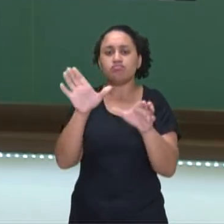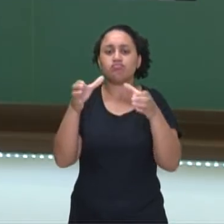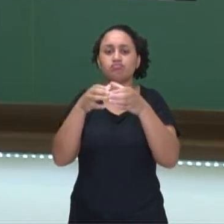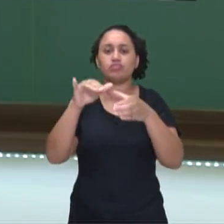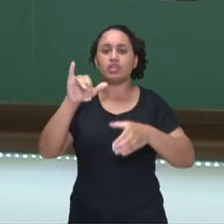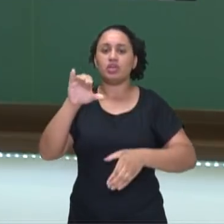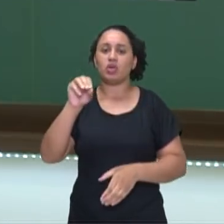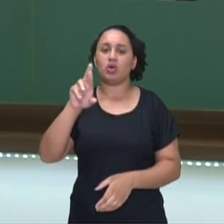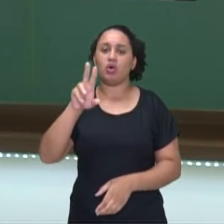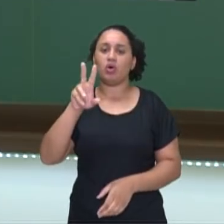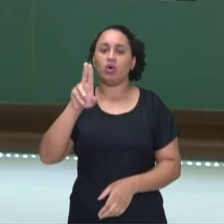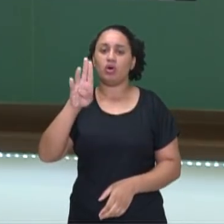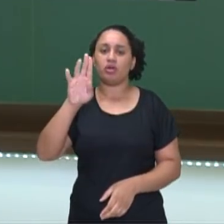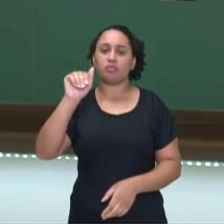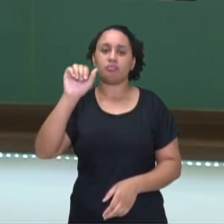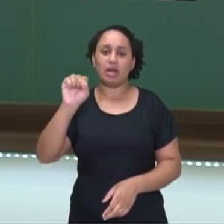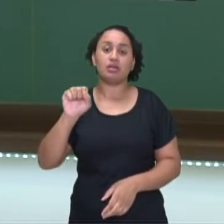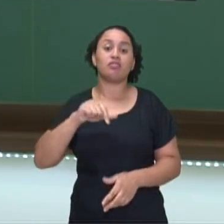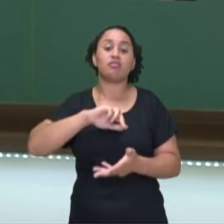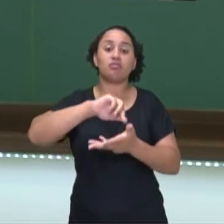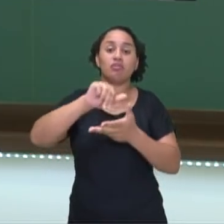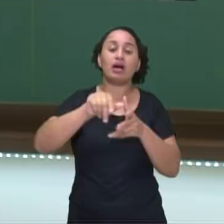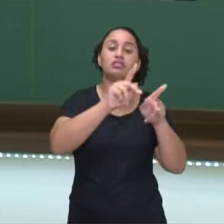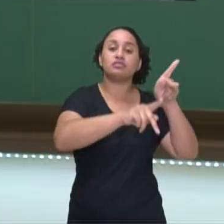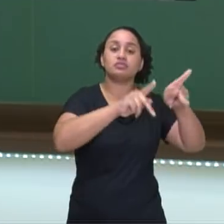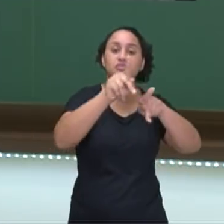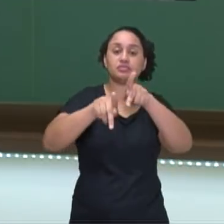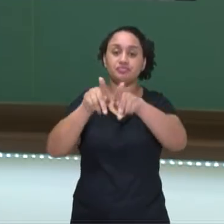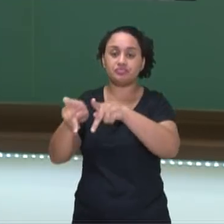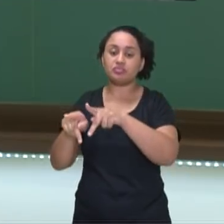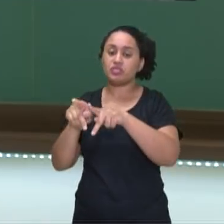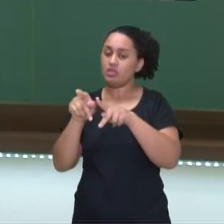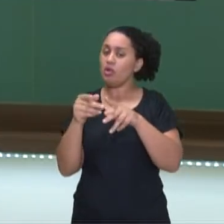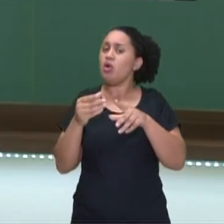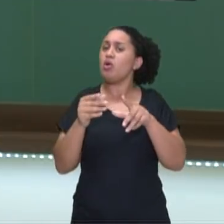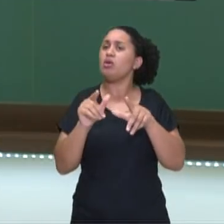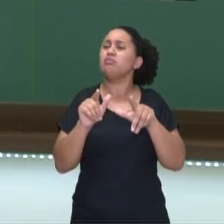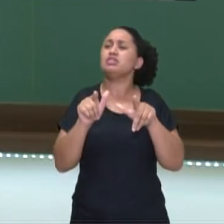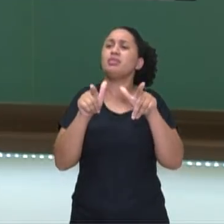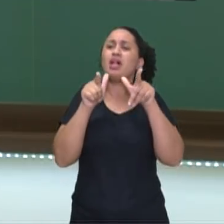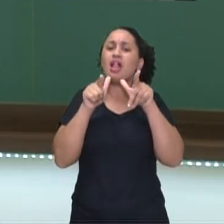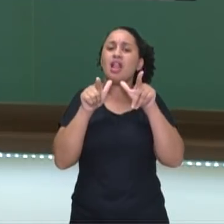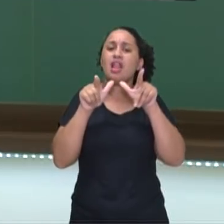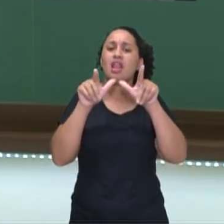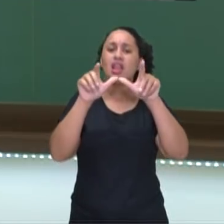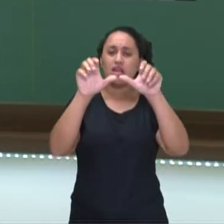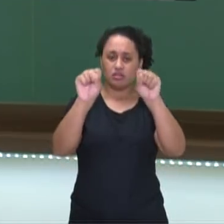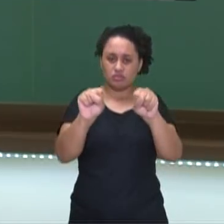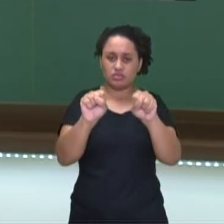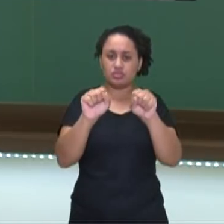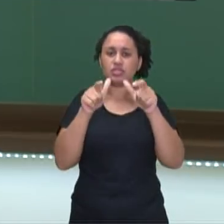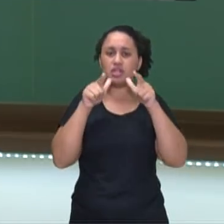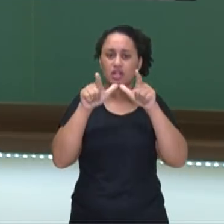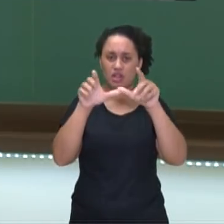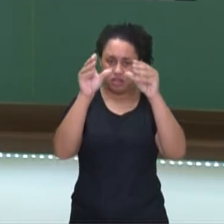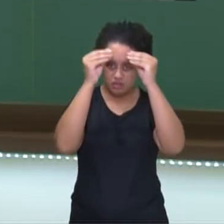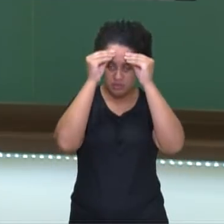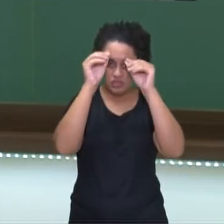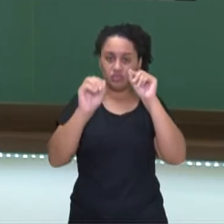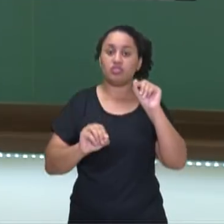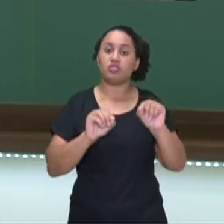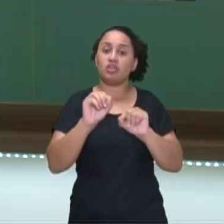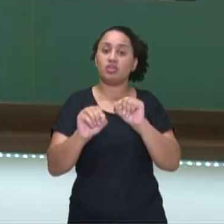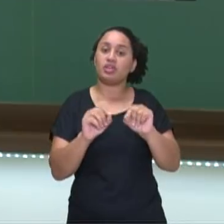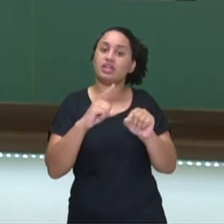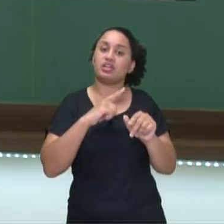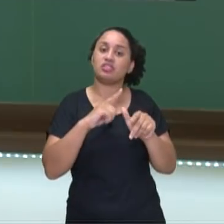eram várias populações do mesmo tronco linguístico. Ou seja, tinham origem no mesmo tronco